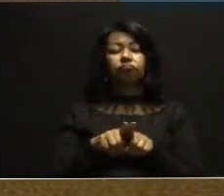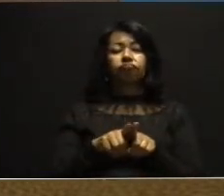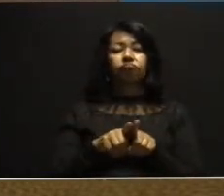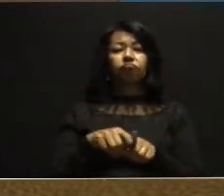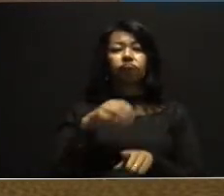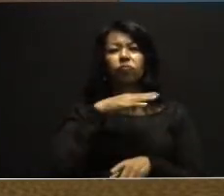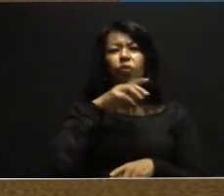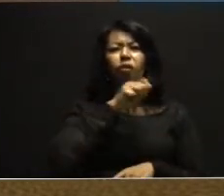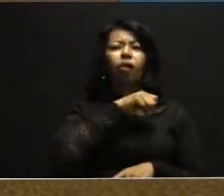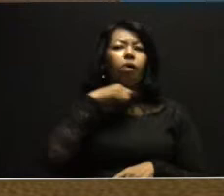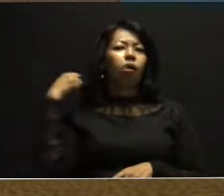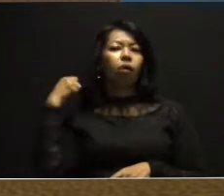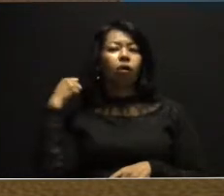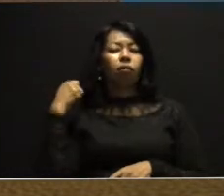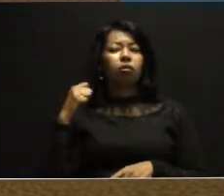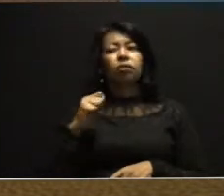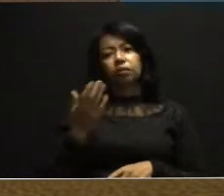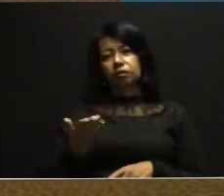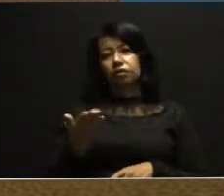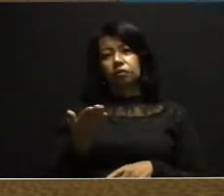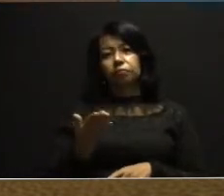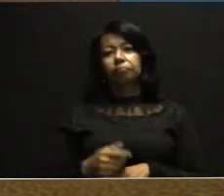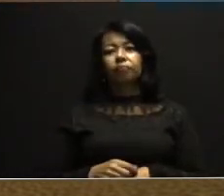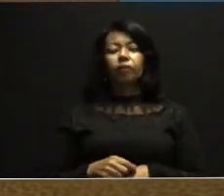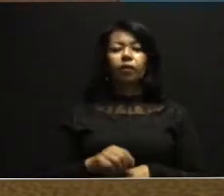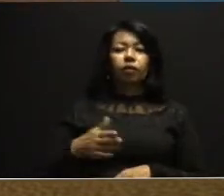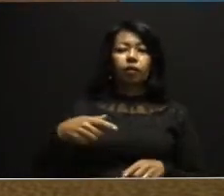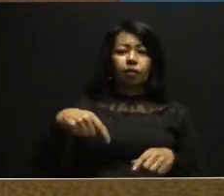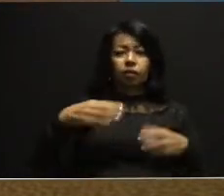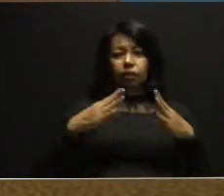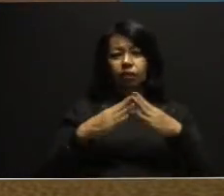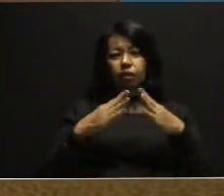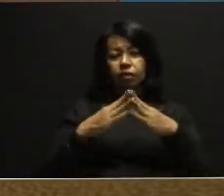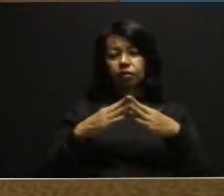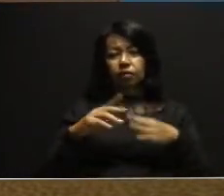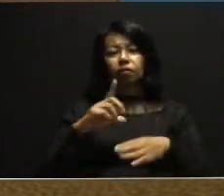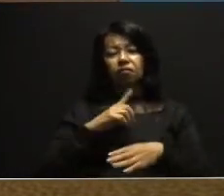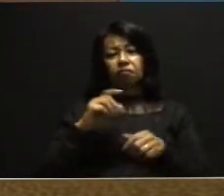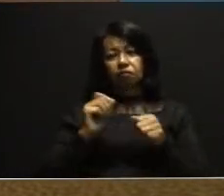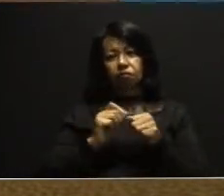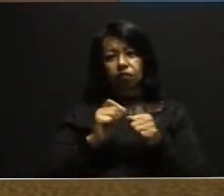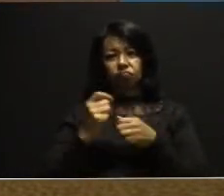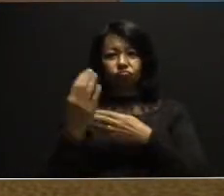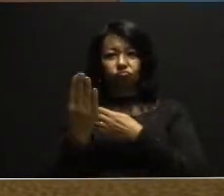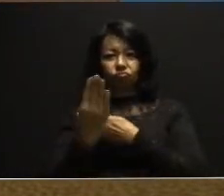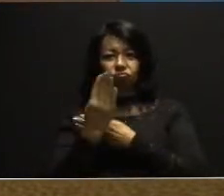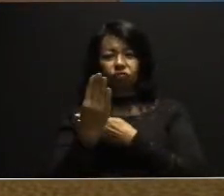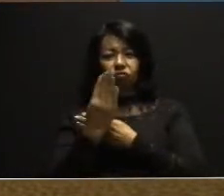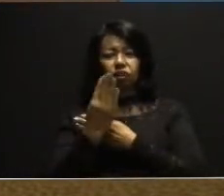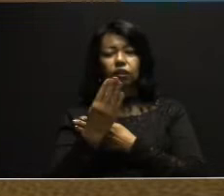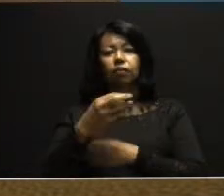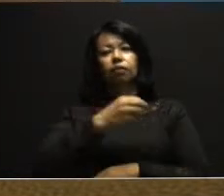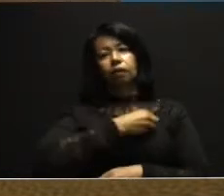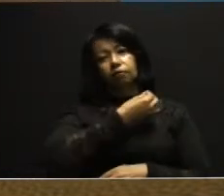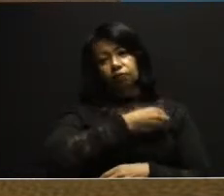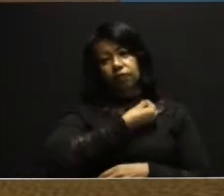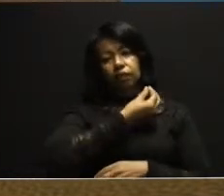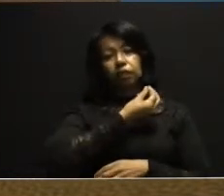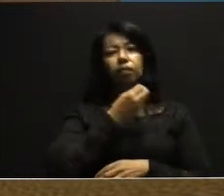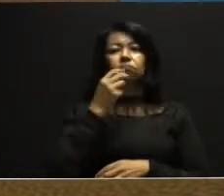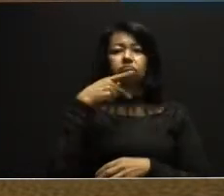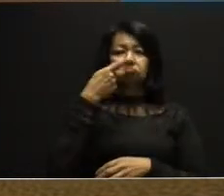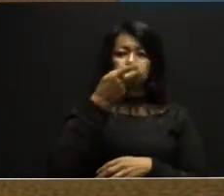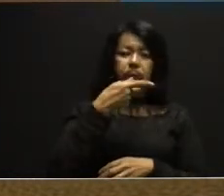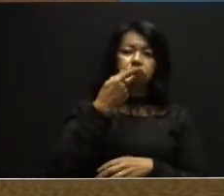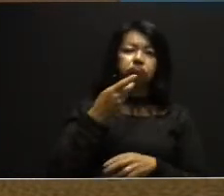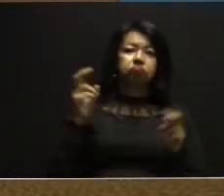esta Câmara tem, né, desenvolvido um trabalho, né, de promoção da vida, de defesa da vida, né, colocando essa questão,